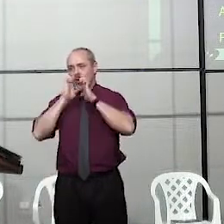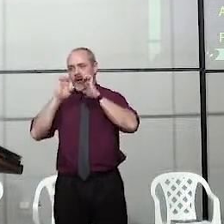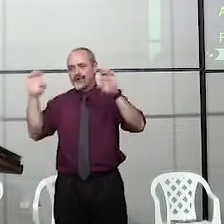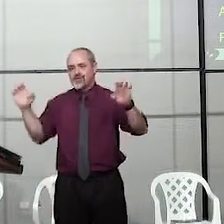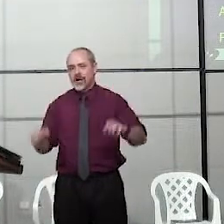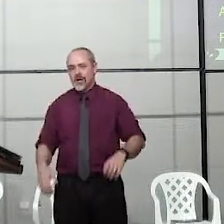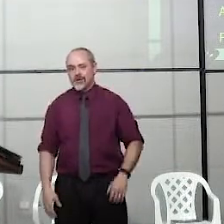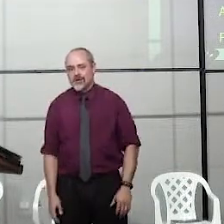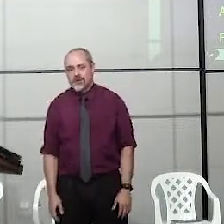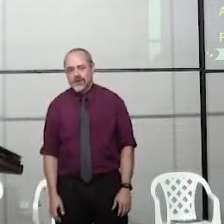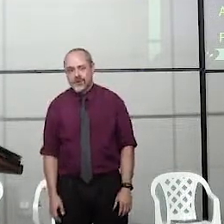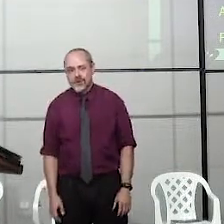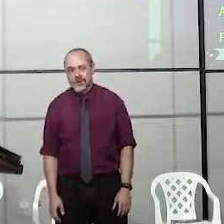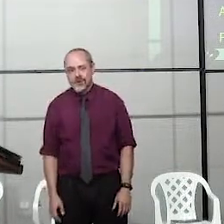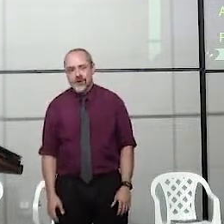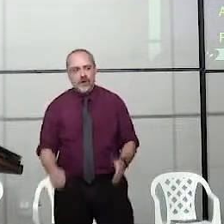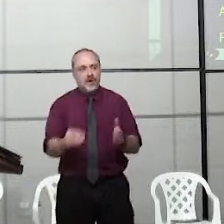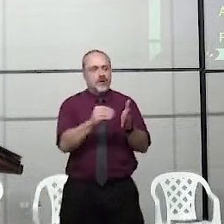faltando o evangelho,